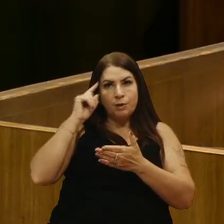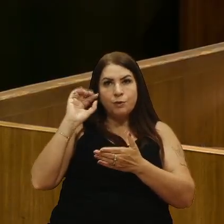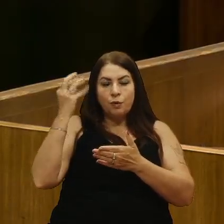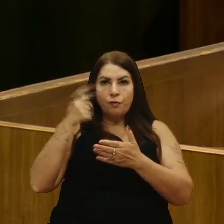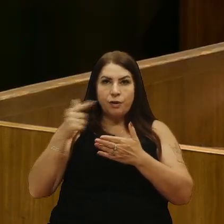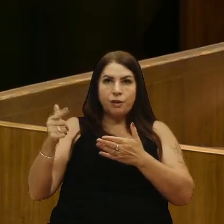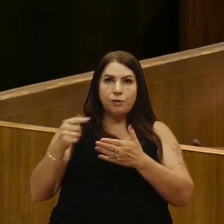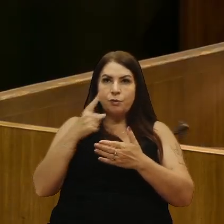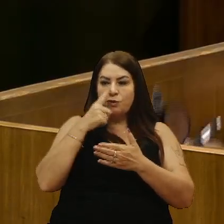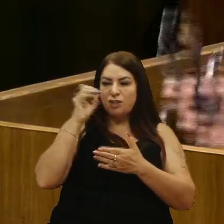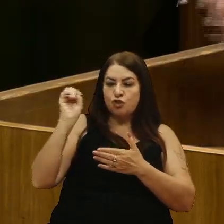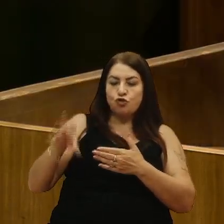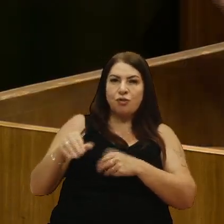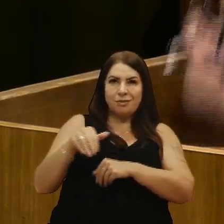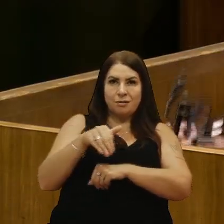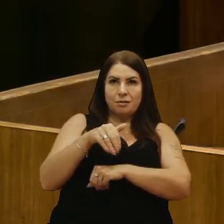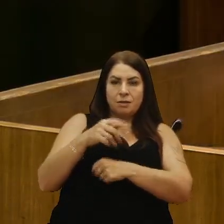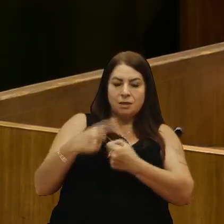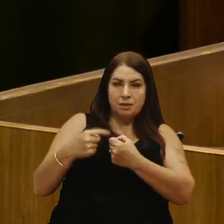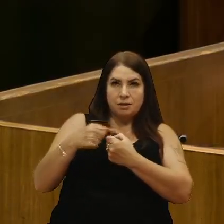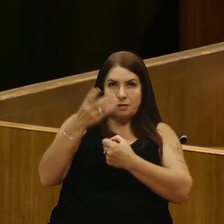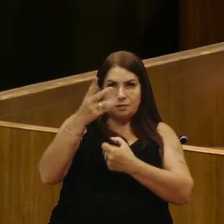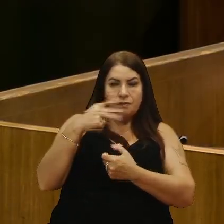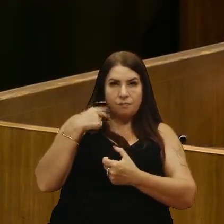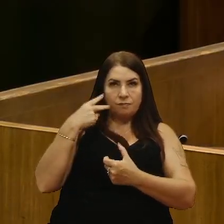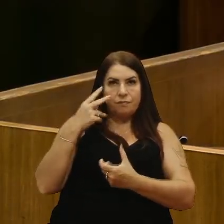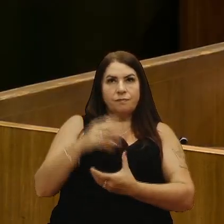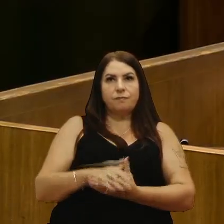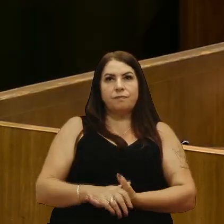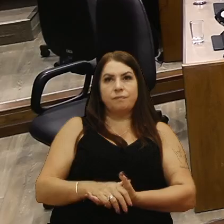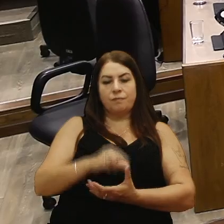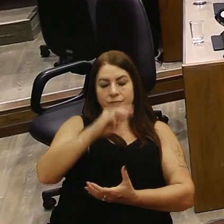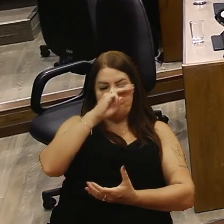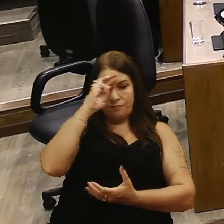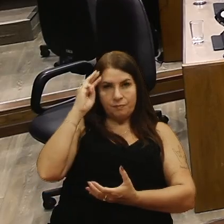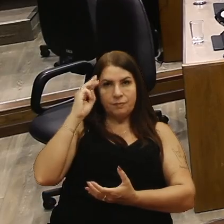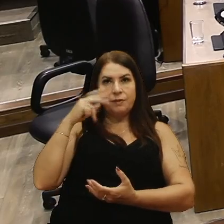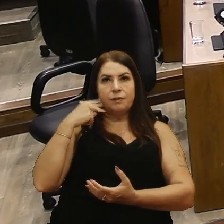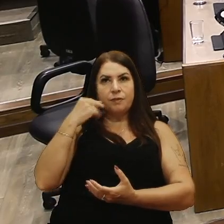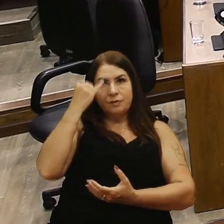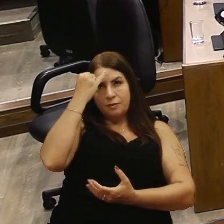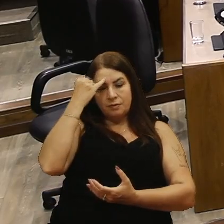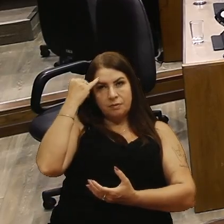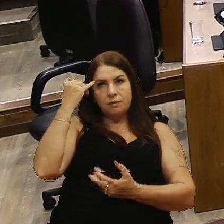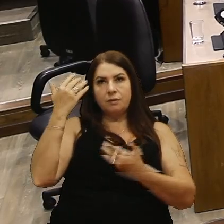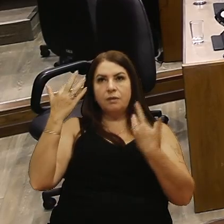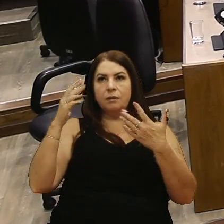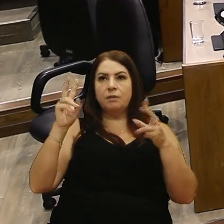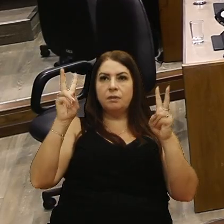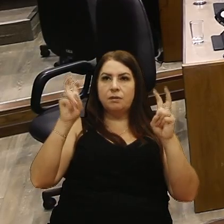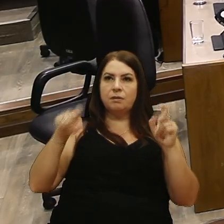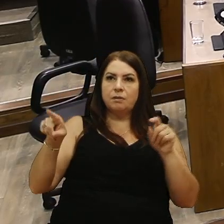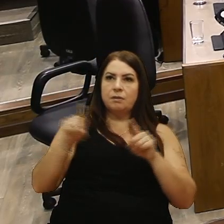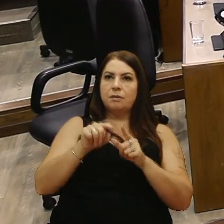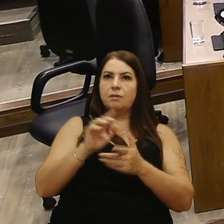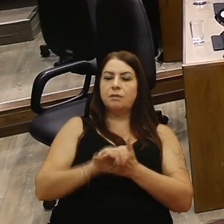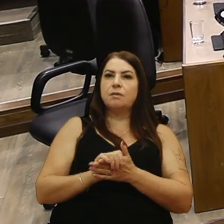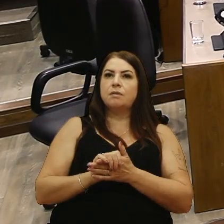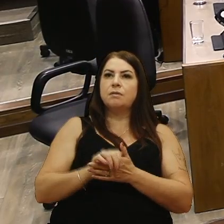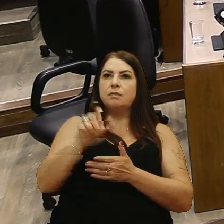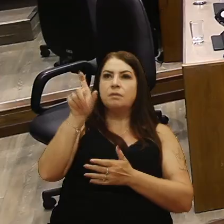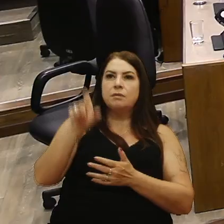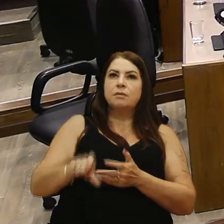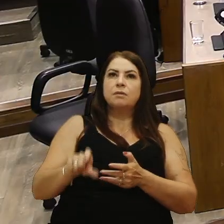questão dos lixões da cidade, seu aparte, nobre colega Valim. Vereador D'Ambrosio, parabéns pelo tema. Eu sei que o senhor é uma